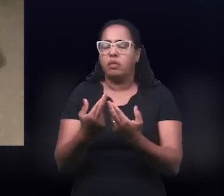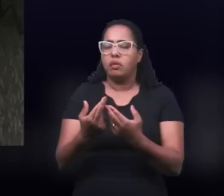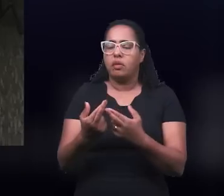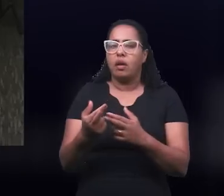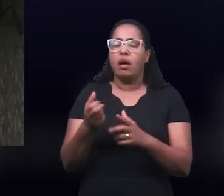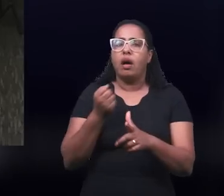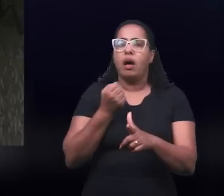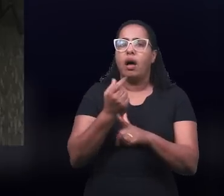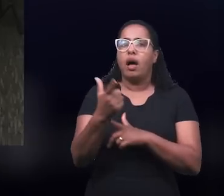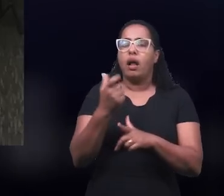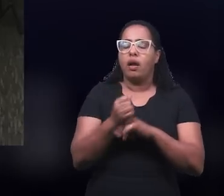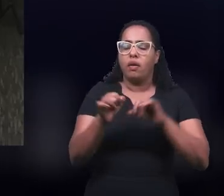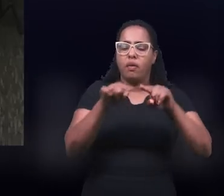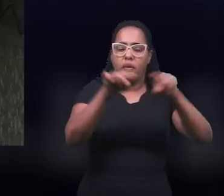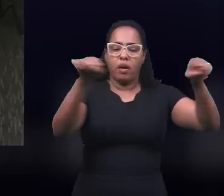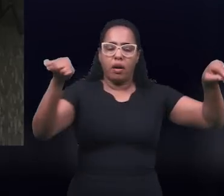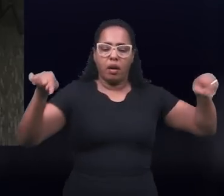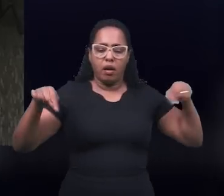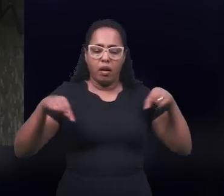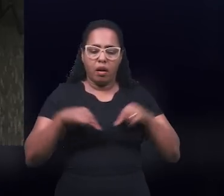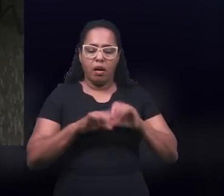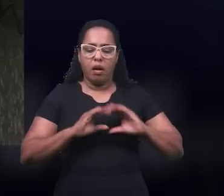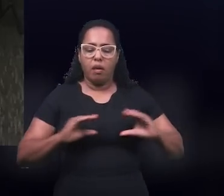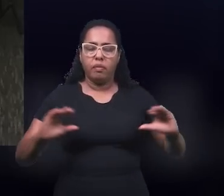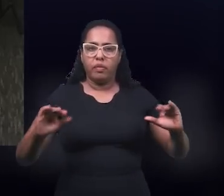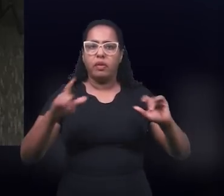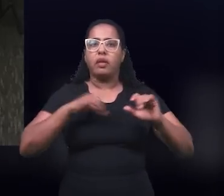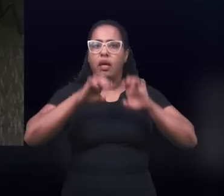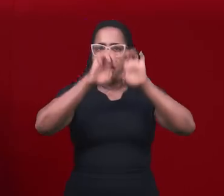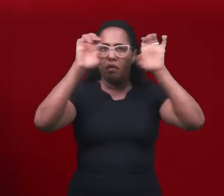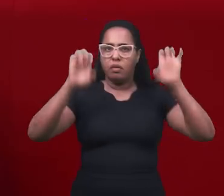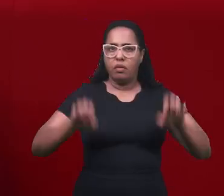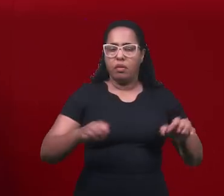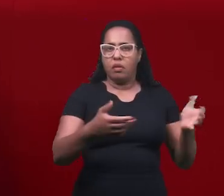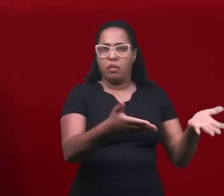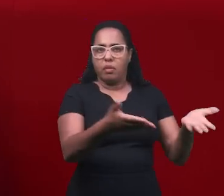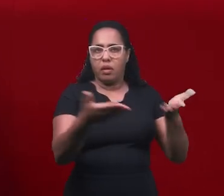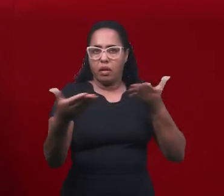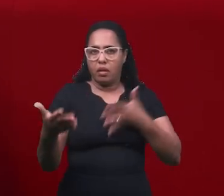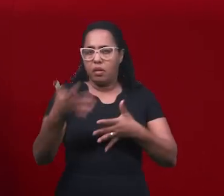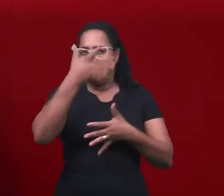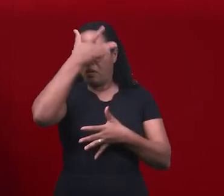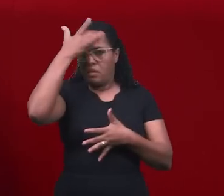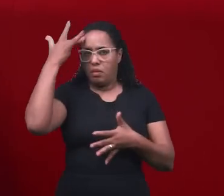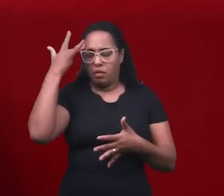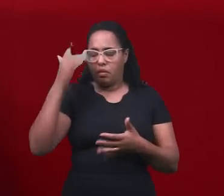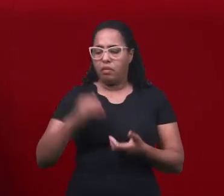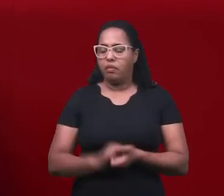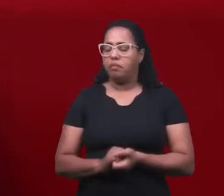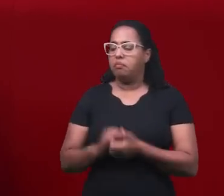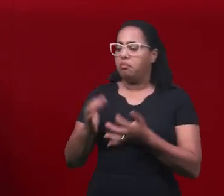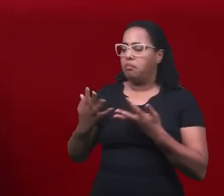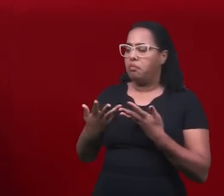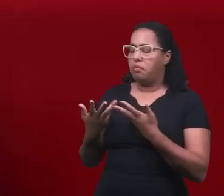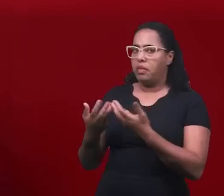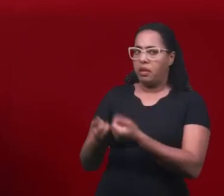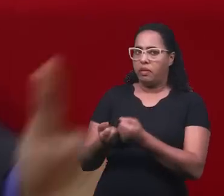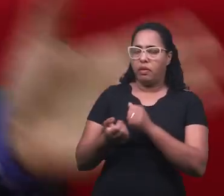uma sala uma vez por semana e nós temos uma estrutura para receber os nossos convidados. Que coisa maravilhosa. Bom,